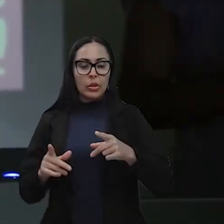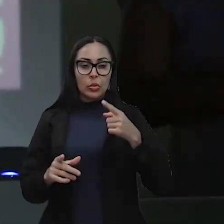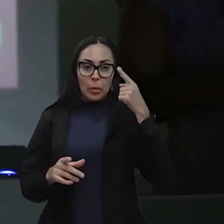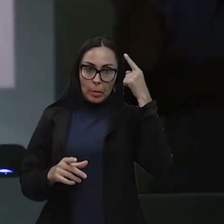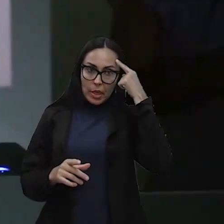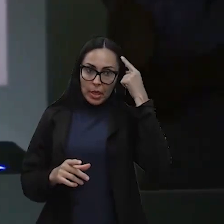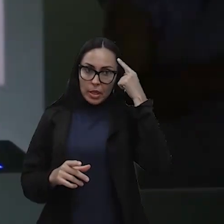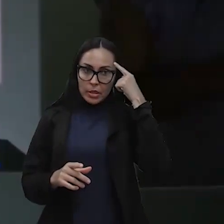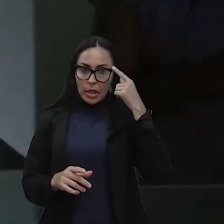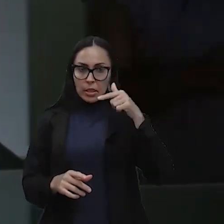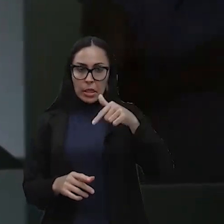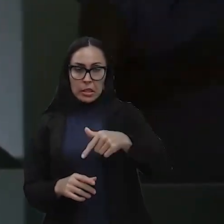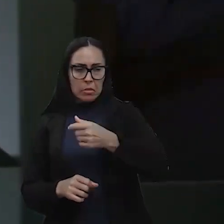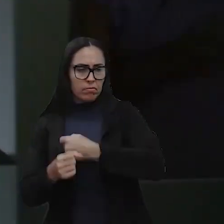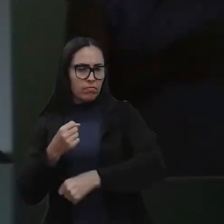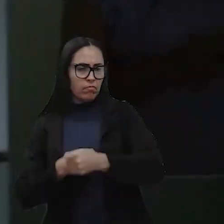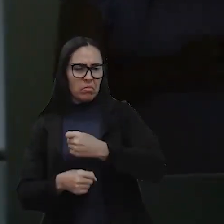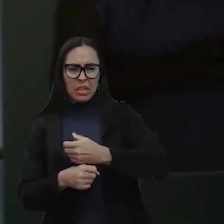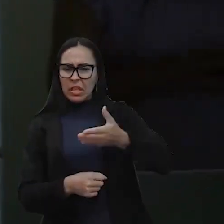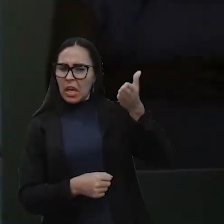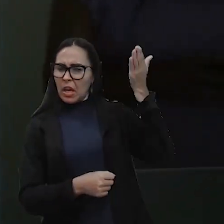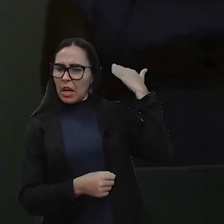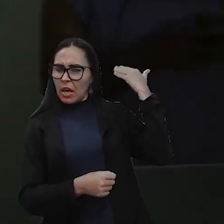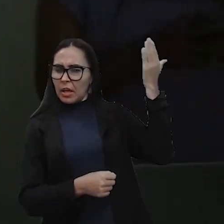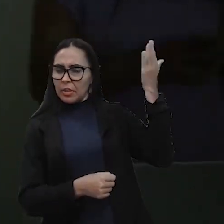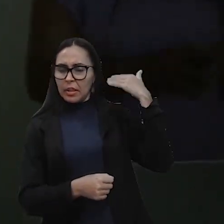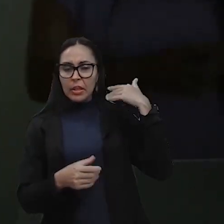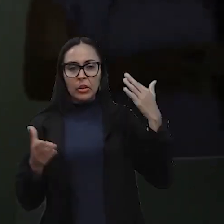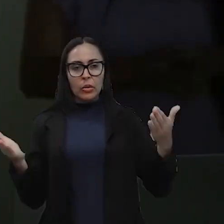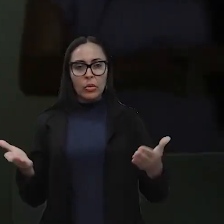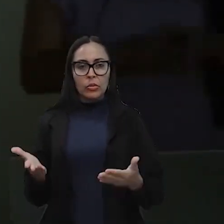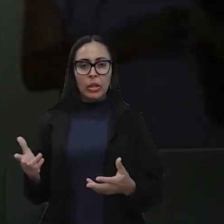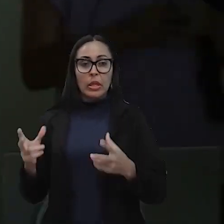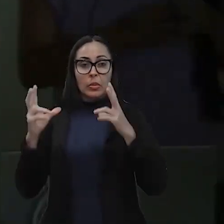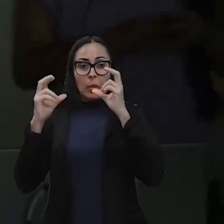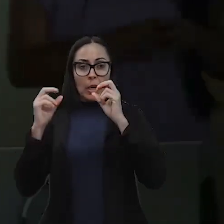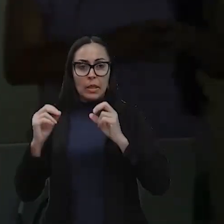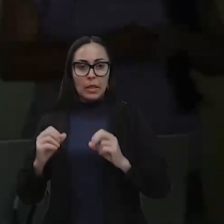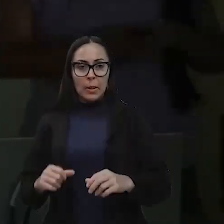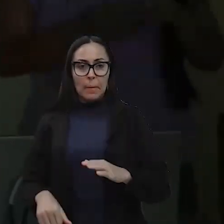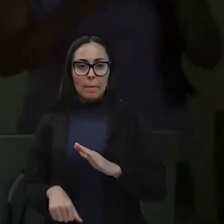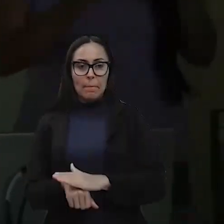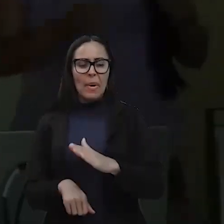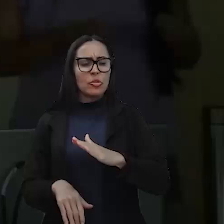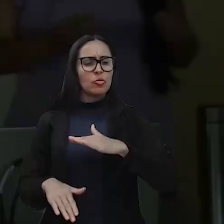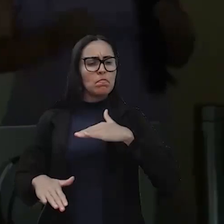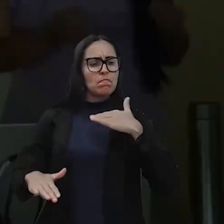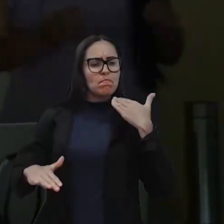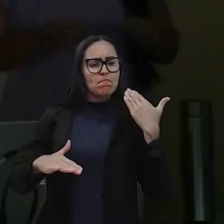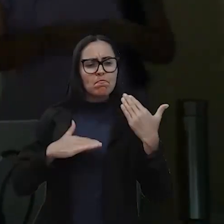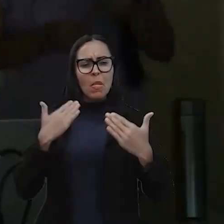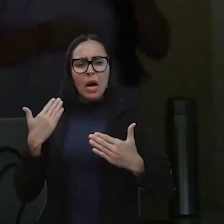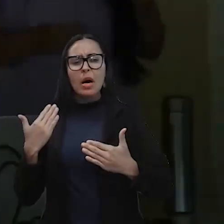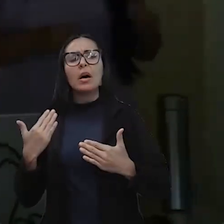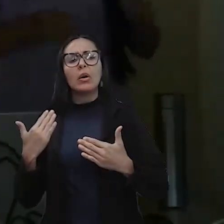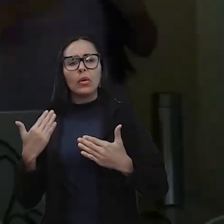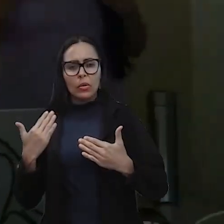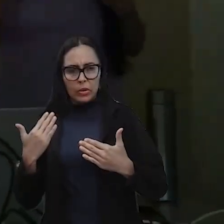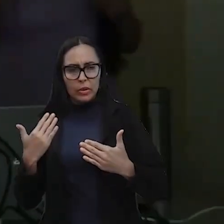atrás, hoje a gente sabe que o câncer que mais mata, que mais acomete mulheres que